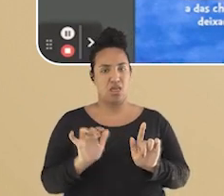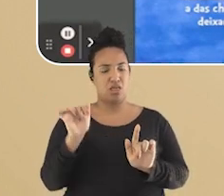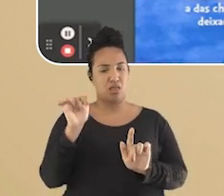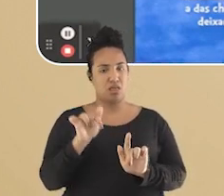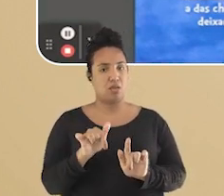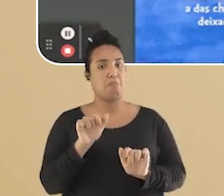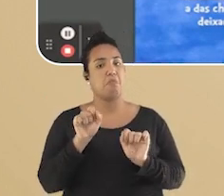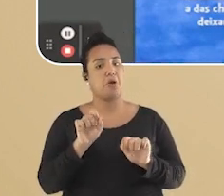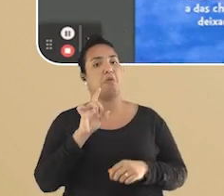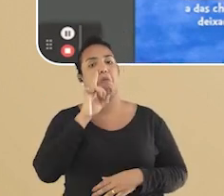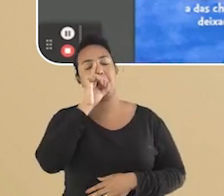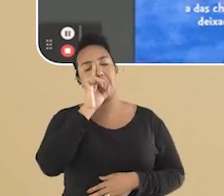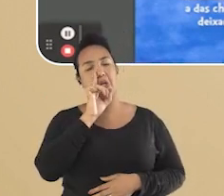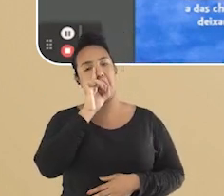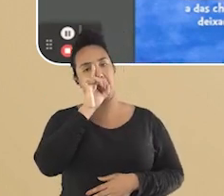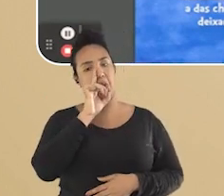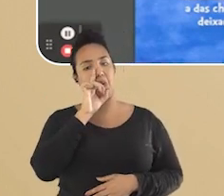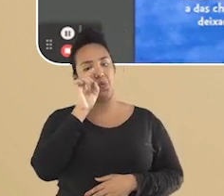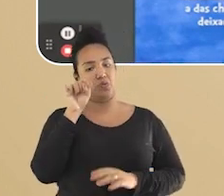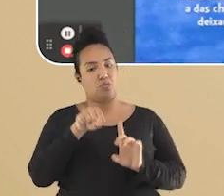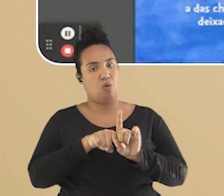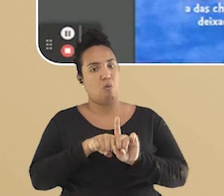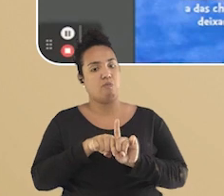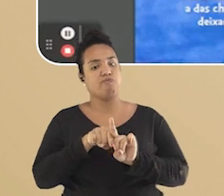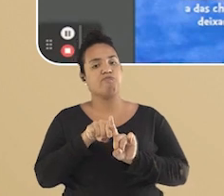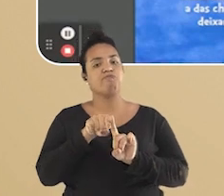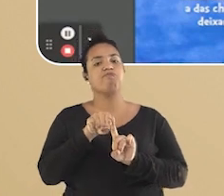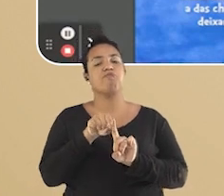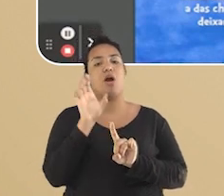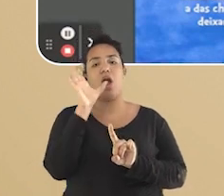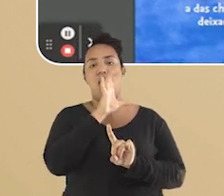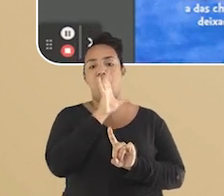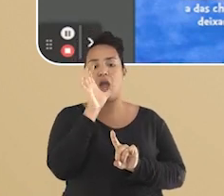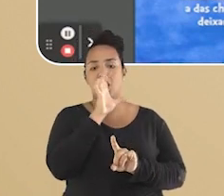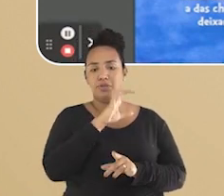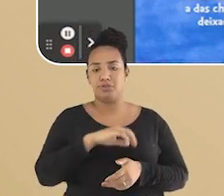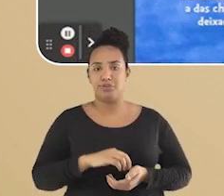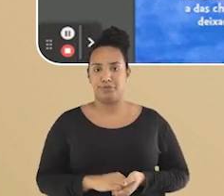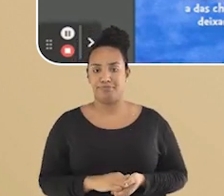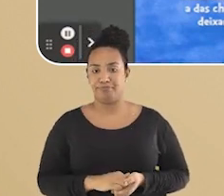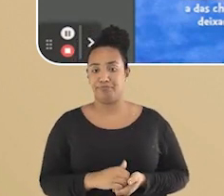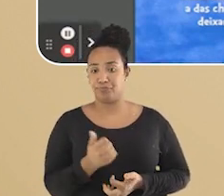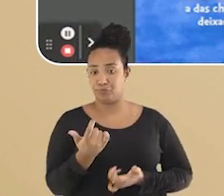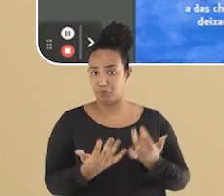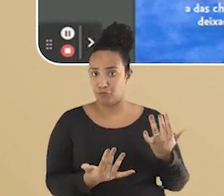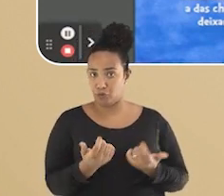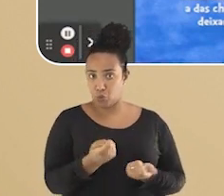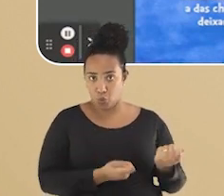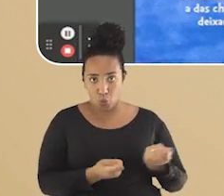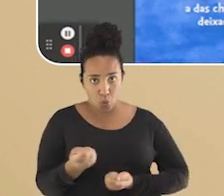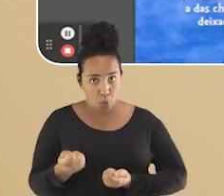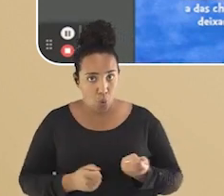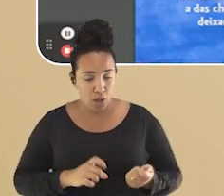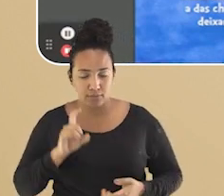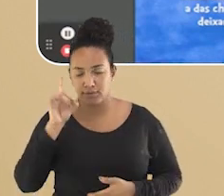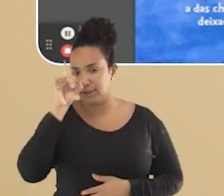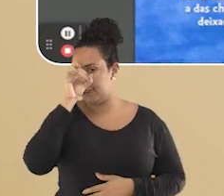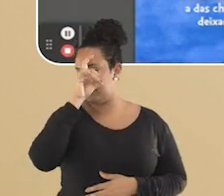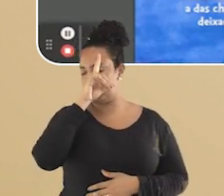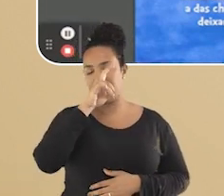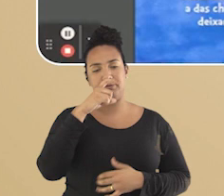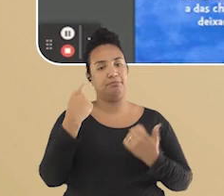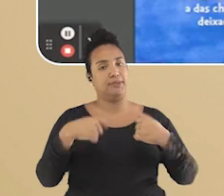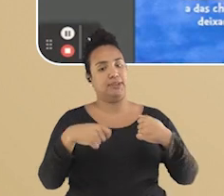planeta perigosamente mais quente. Controlar o fogo não é tão difícil assim. Depende